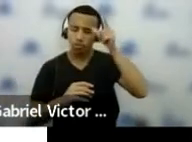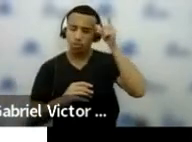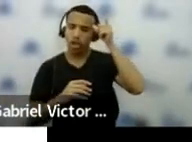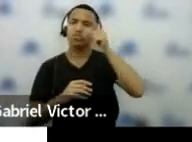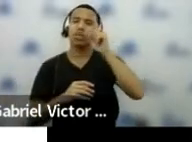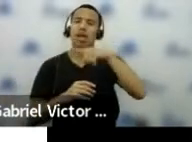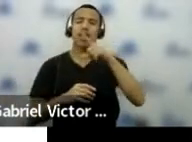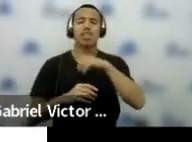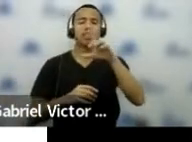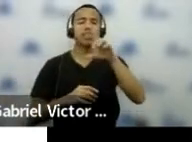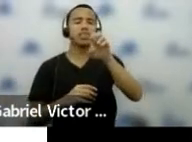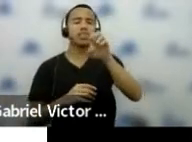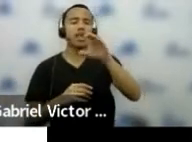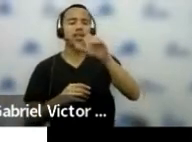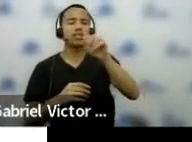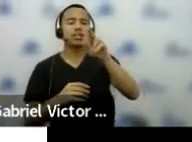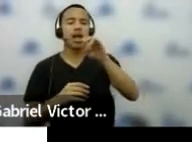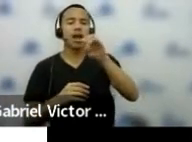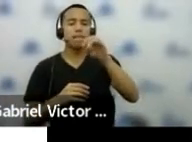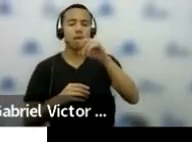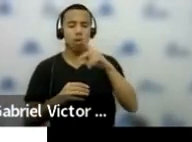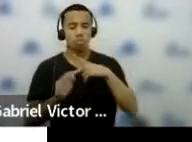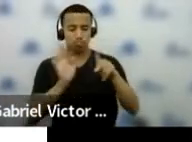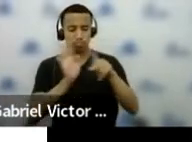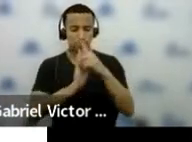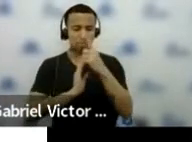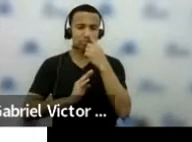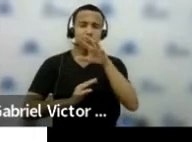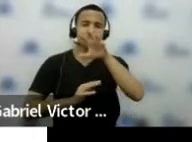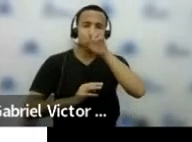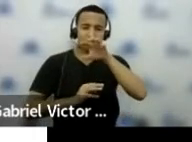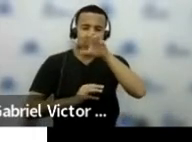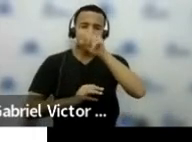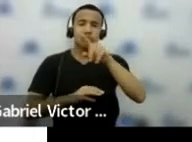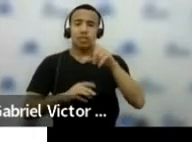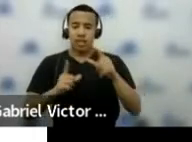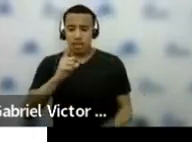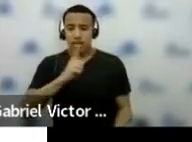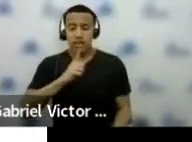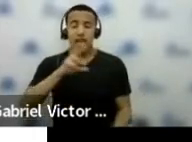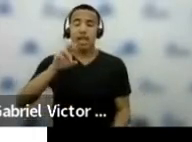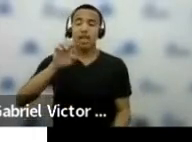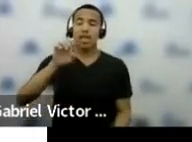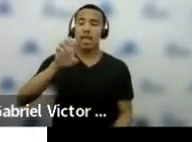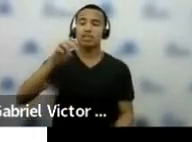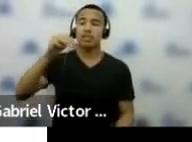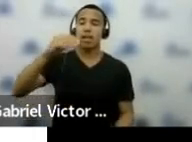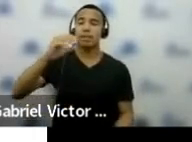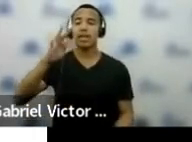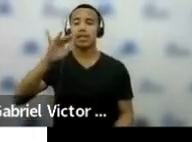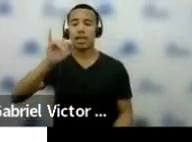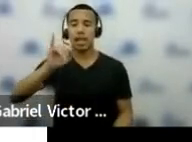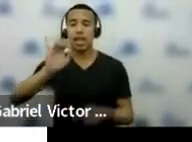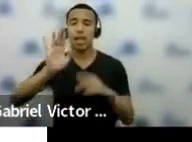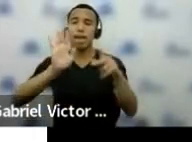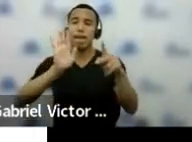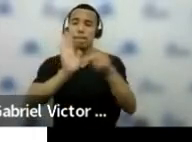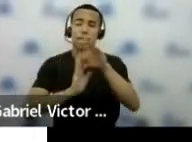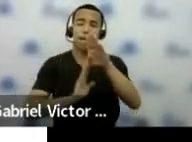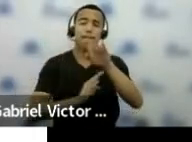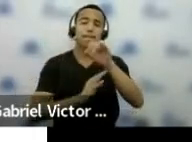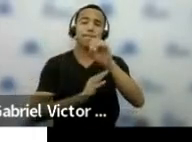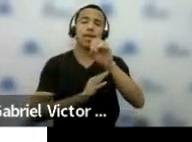são 36 unidades Embrapi que participam dessa rede. Temos a rede MCTI Embrapi de